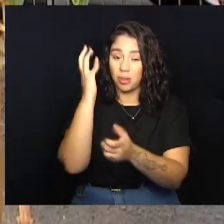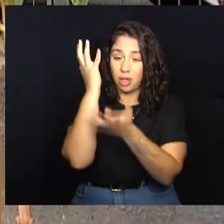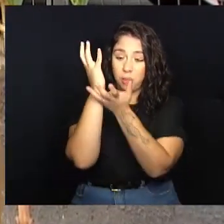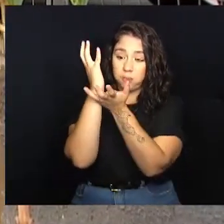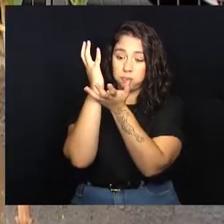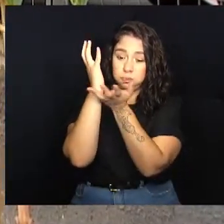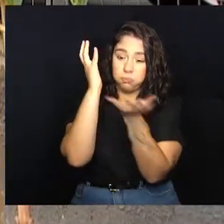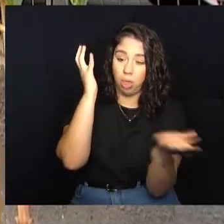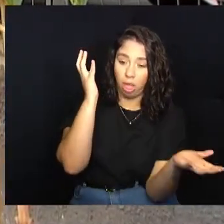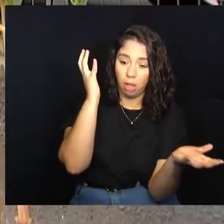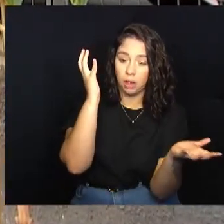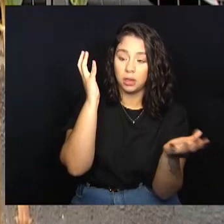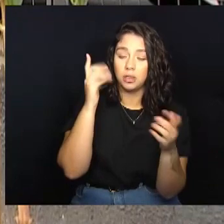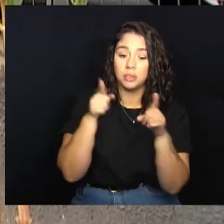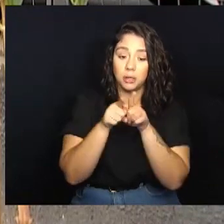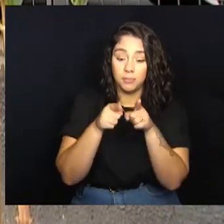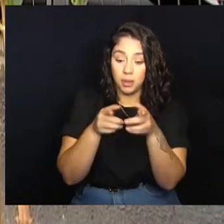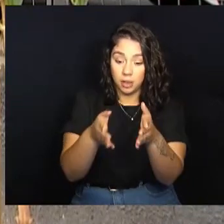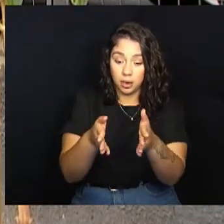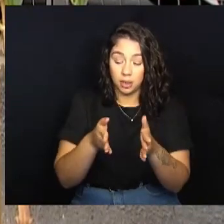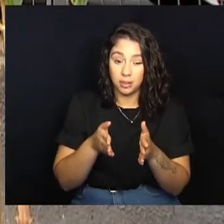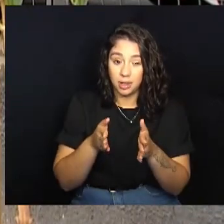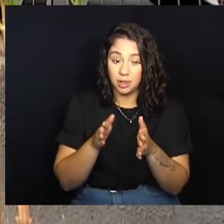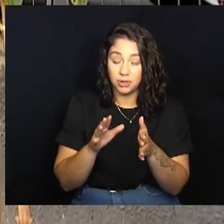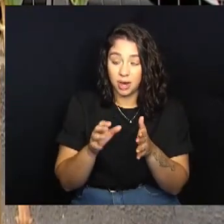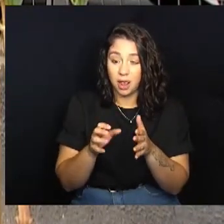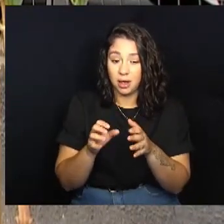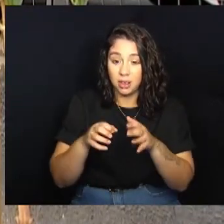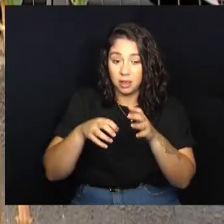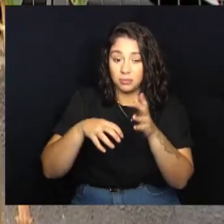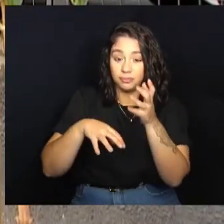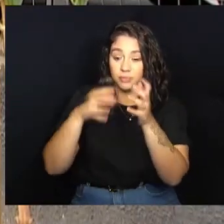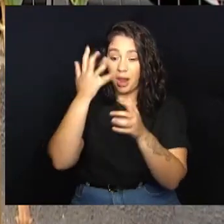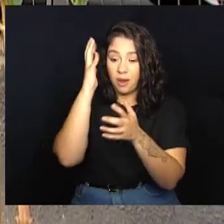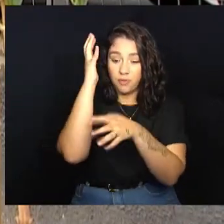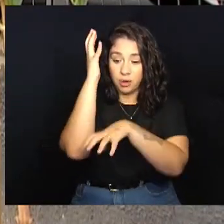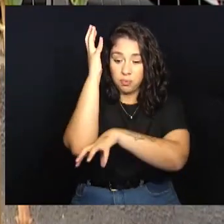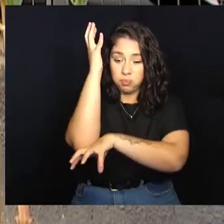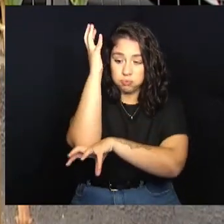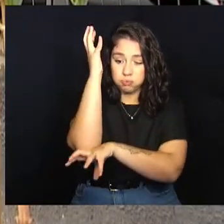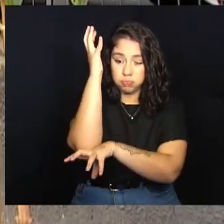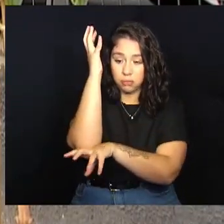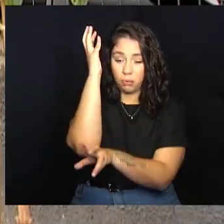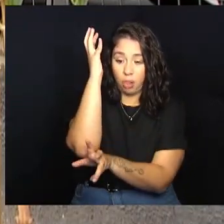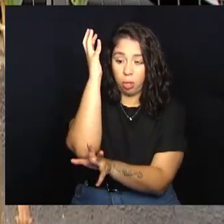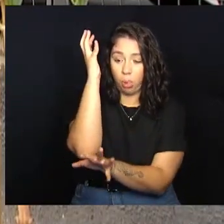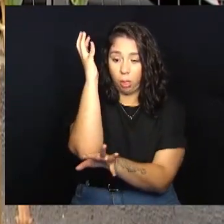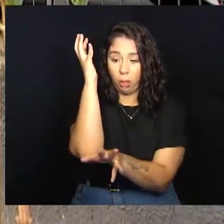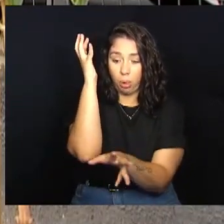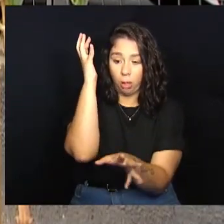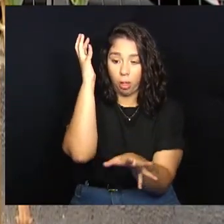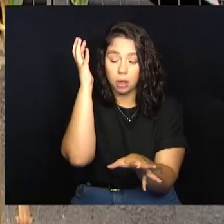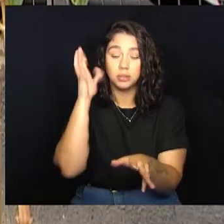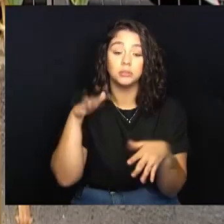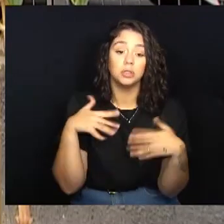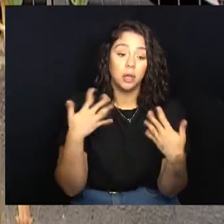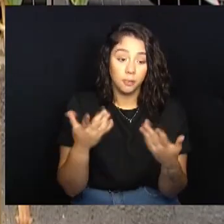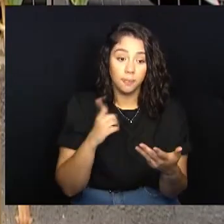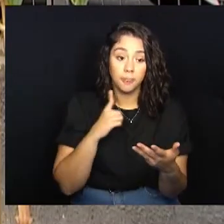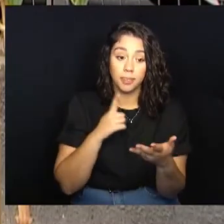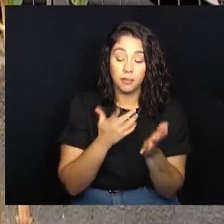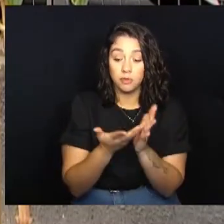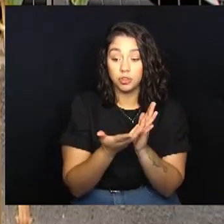com canteiro já, as raízes já no asfalto. Então a gente fez a retirada pelo